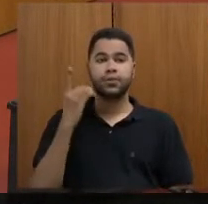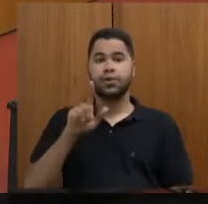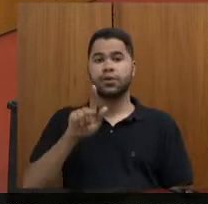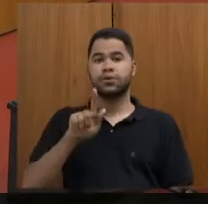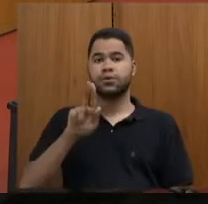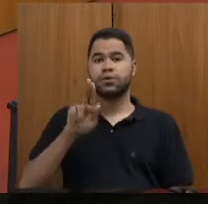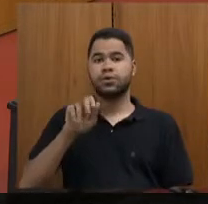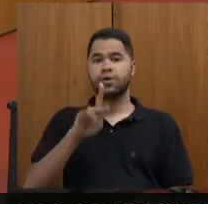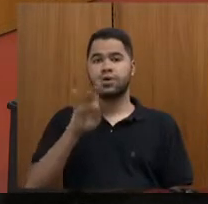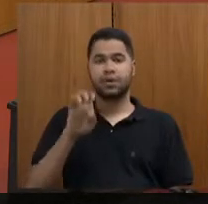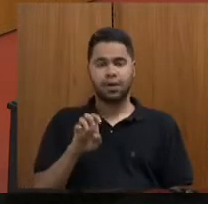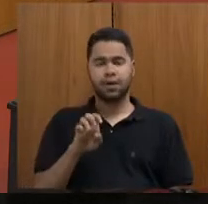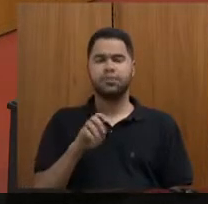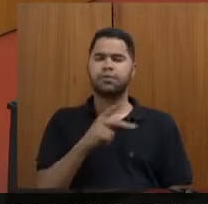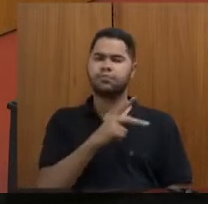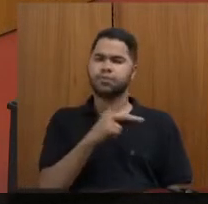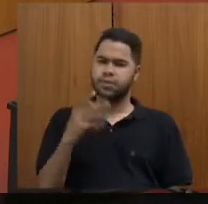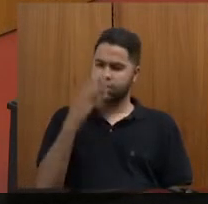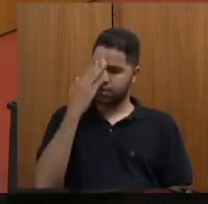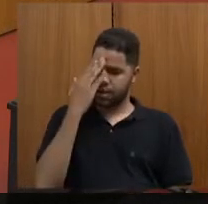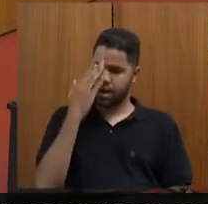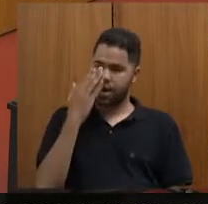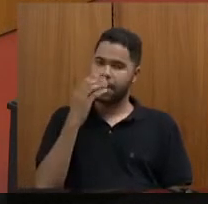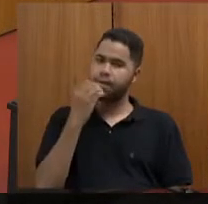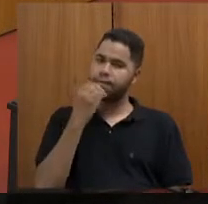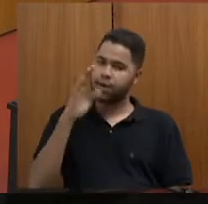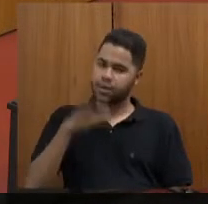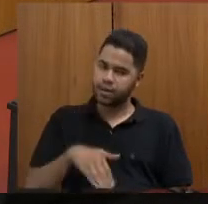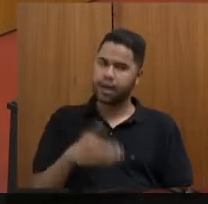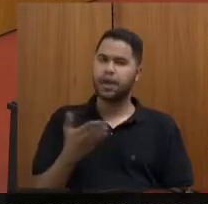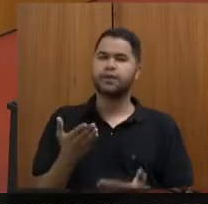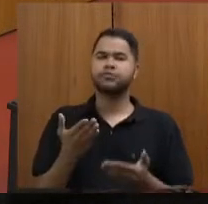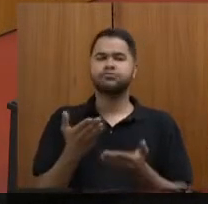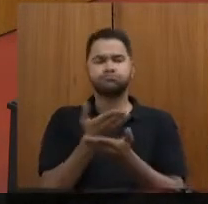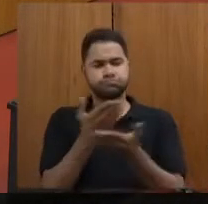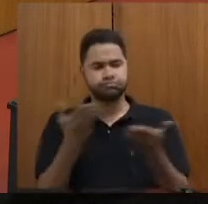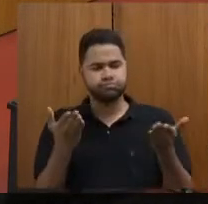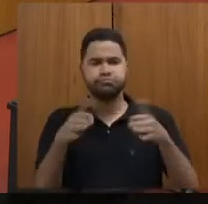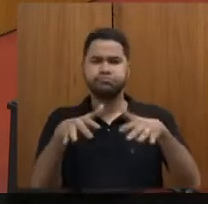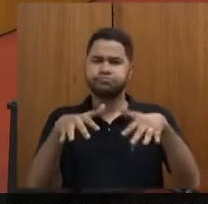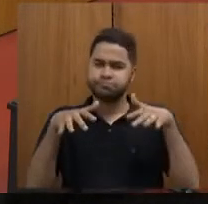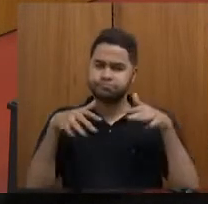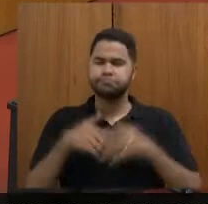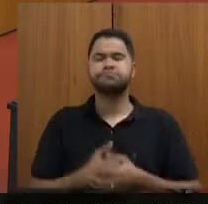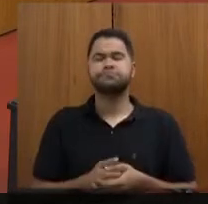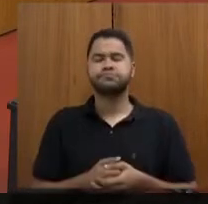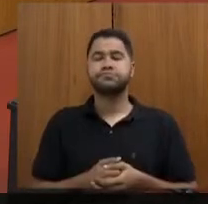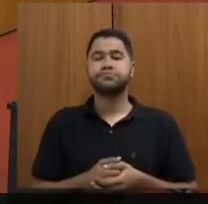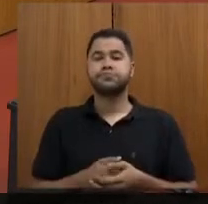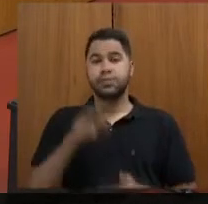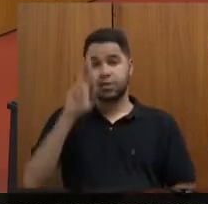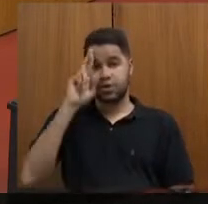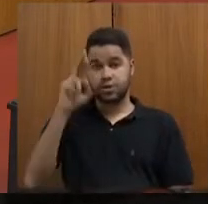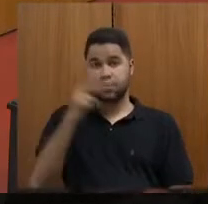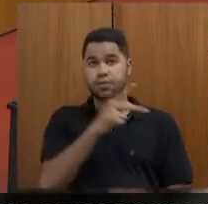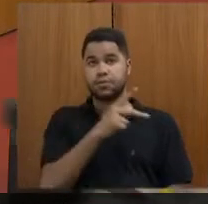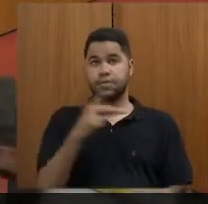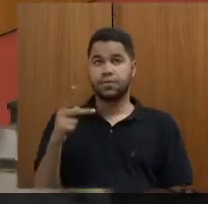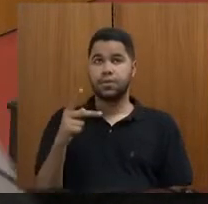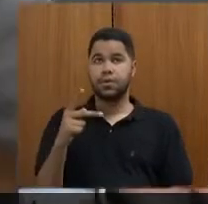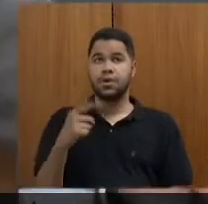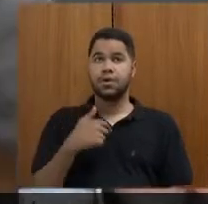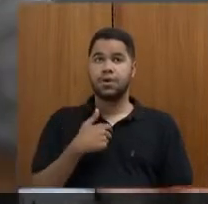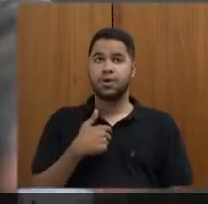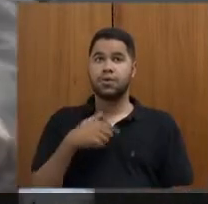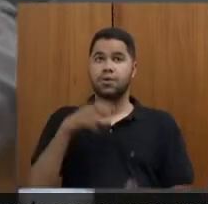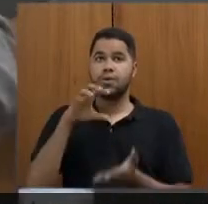presidente, muito boa tarde. Boa tarde também à secretária, aos colegas aqui, também ao público. Senhora presidente, eu faço questão aqui